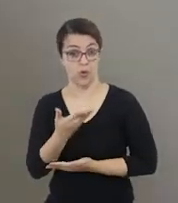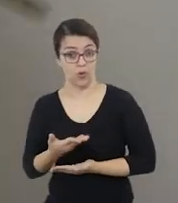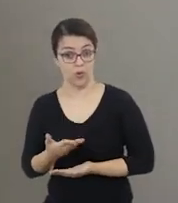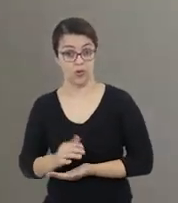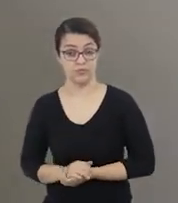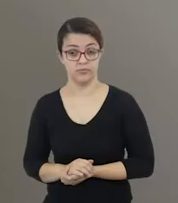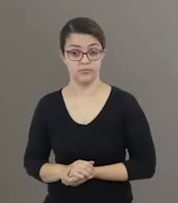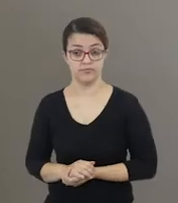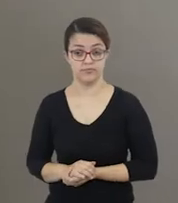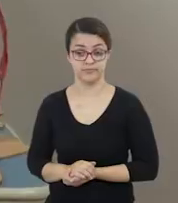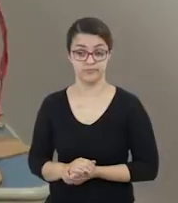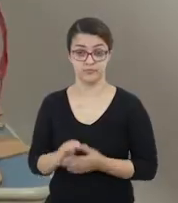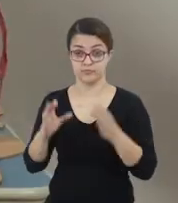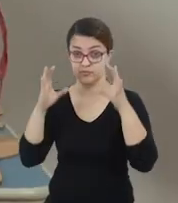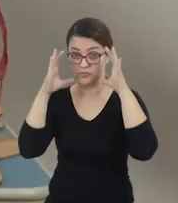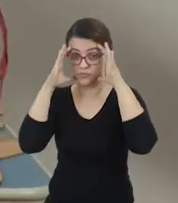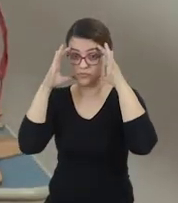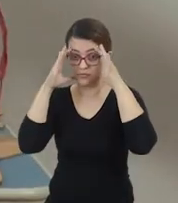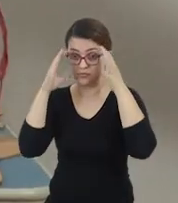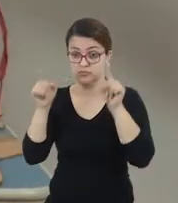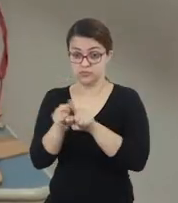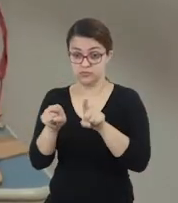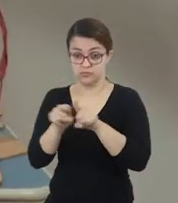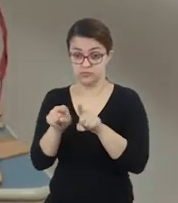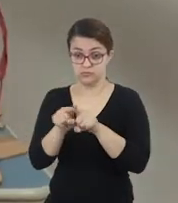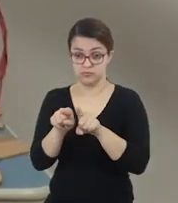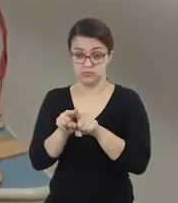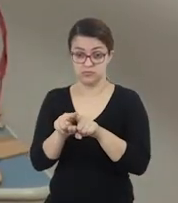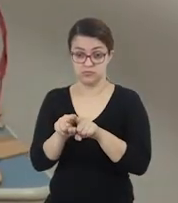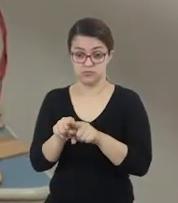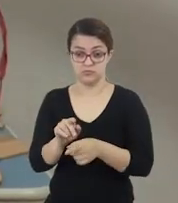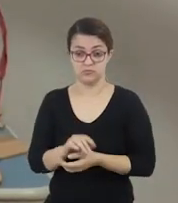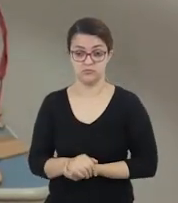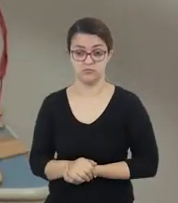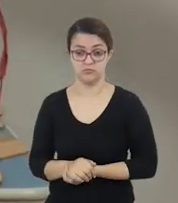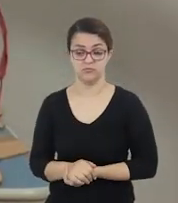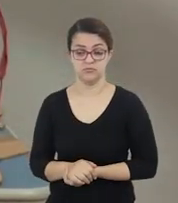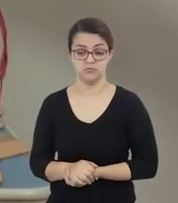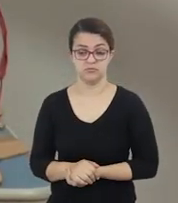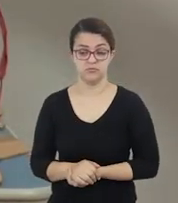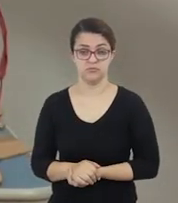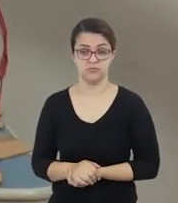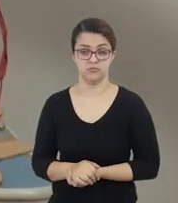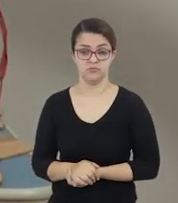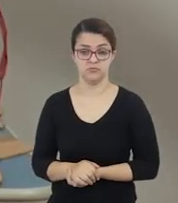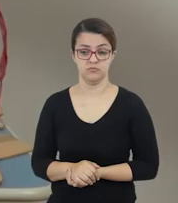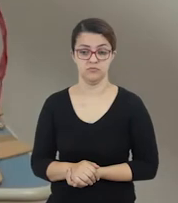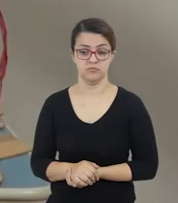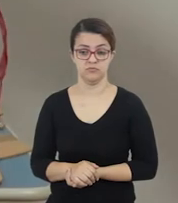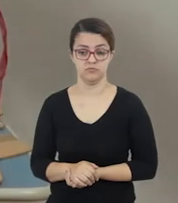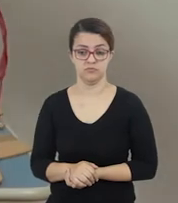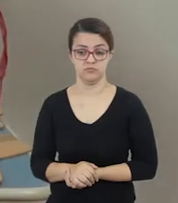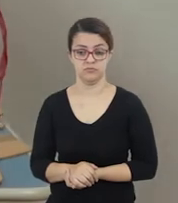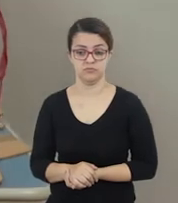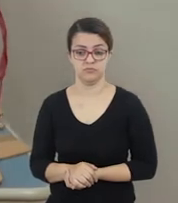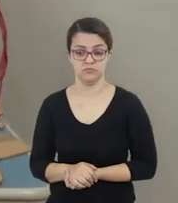aí. A cabeça da tartaruga também é mais ou menos dessa forma. Vamos grampear